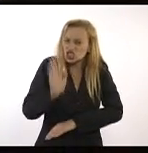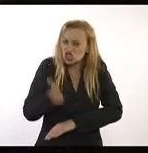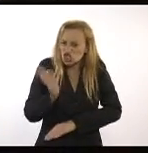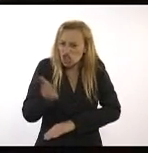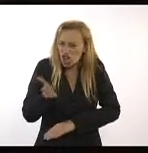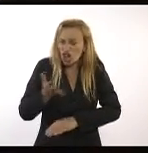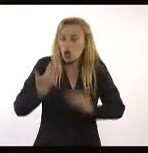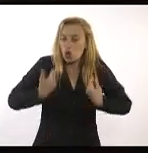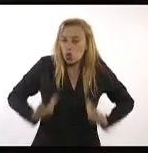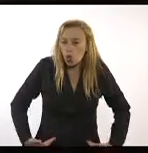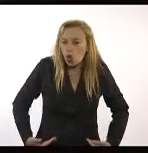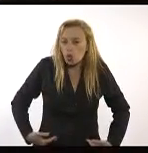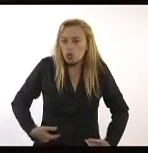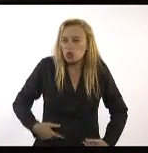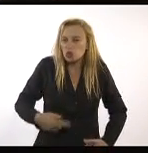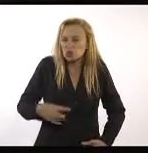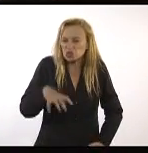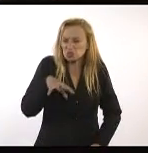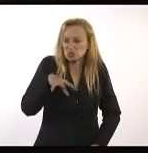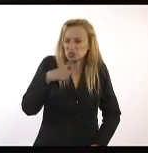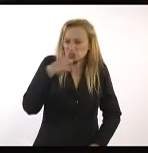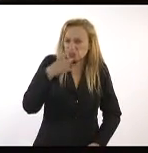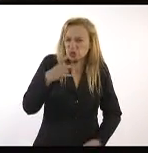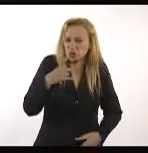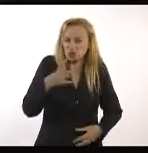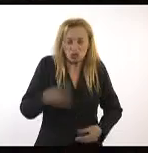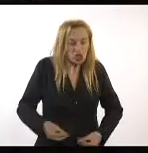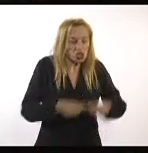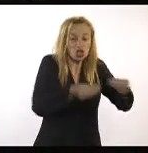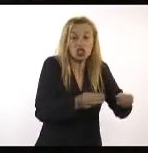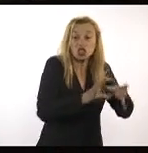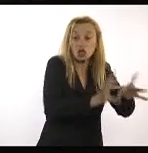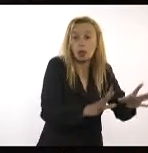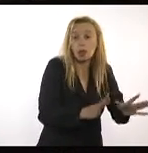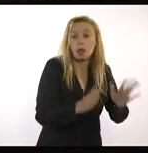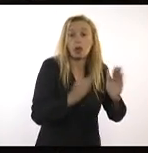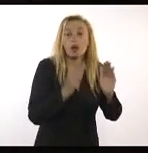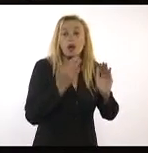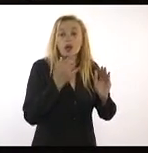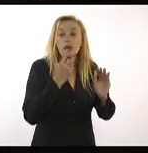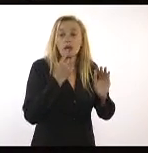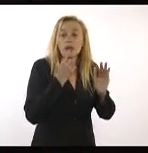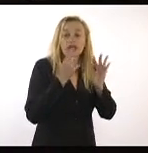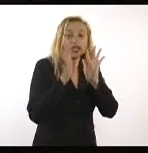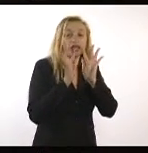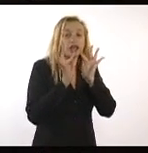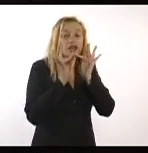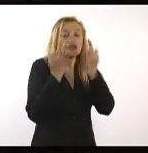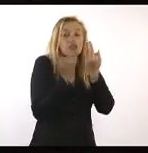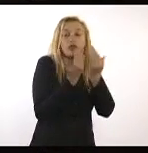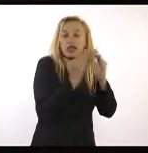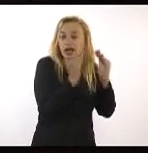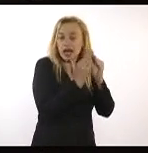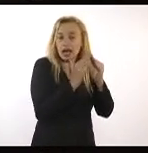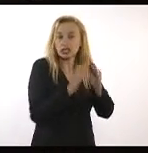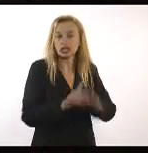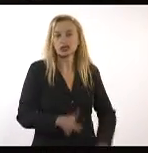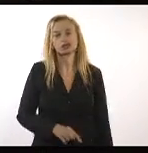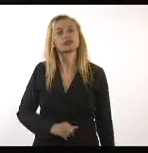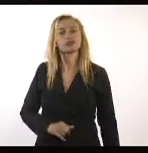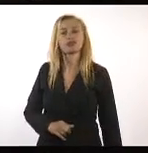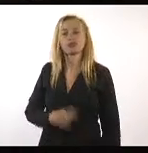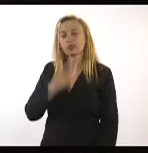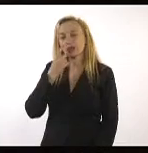apodrecendo e deixou o próximo à casa da família e isto veio à